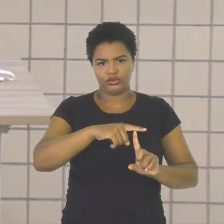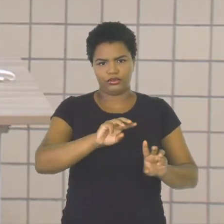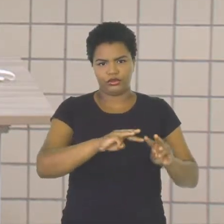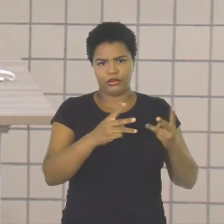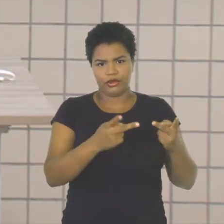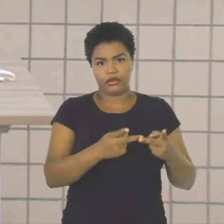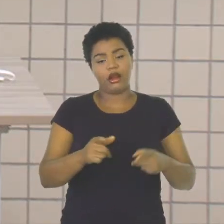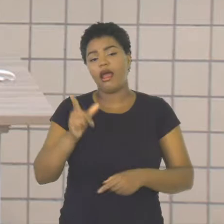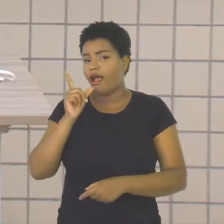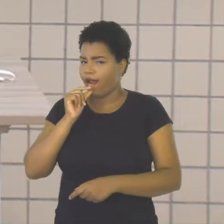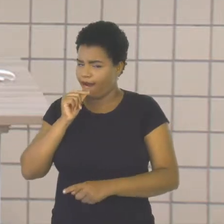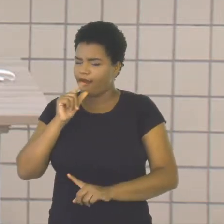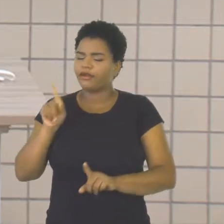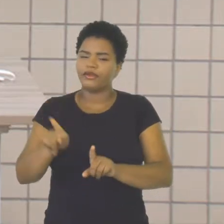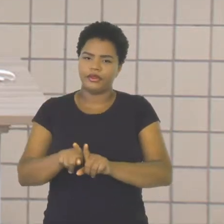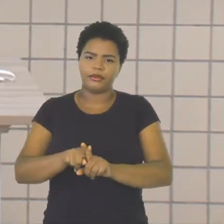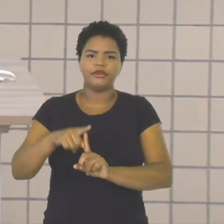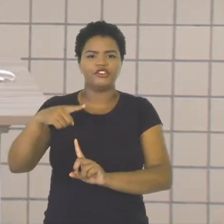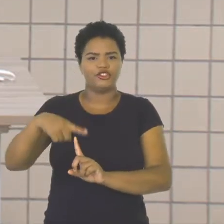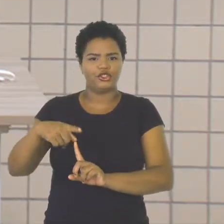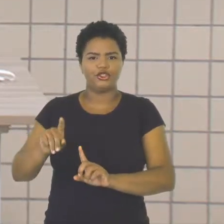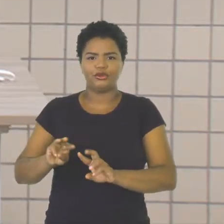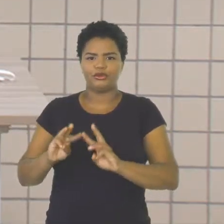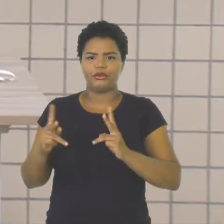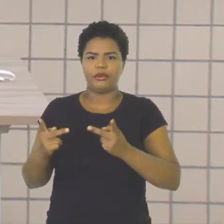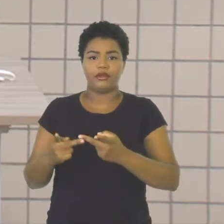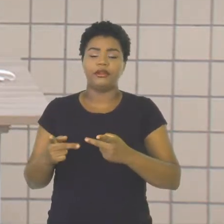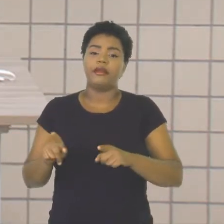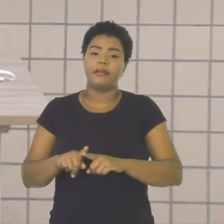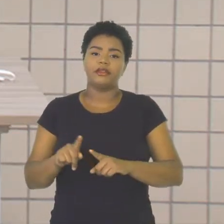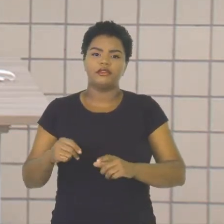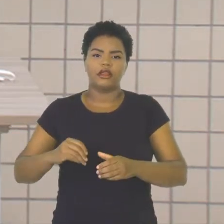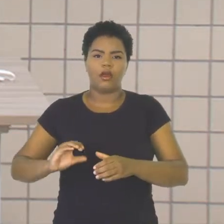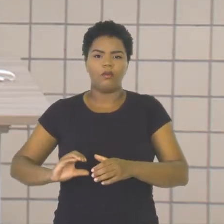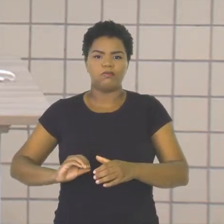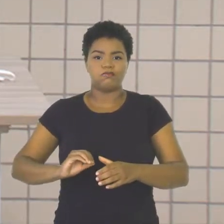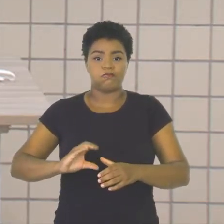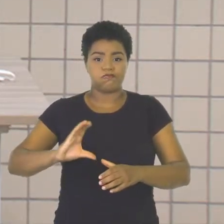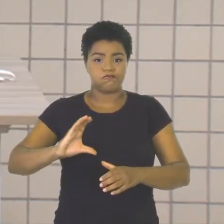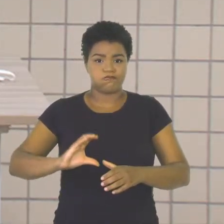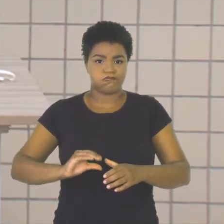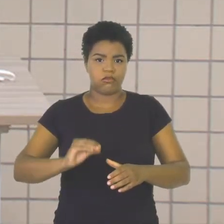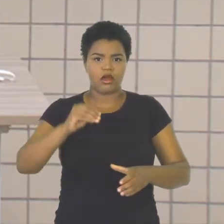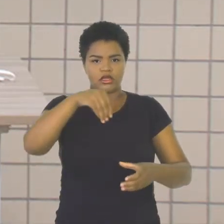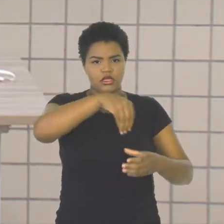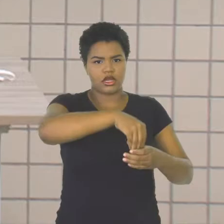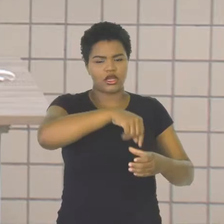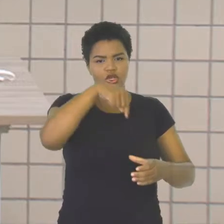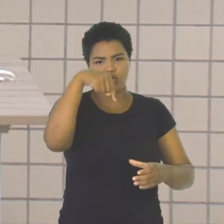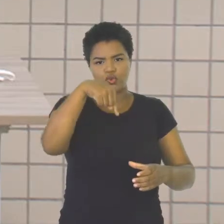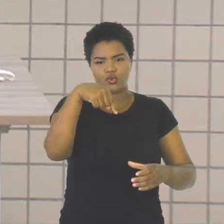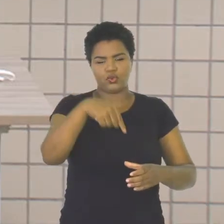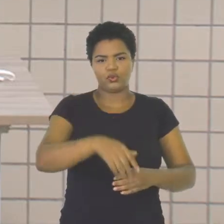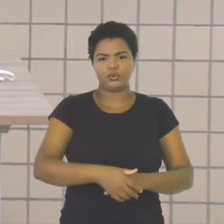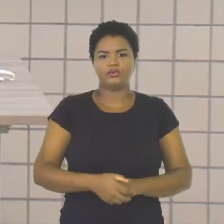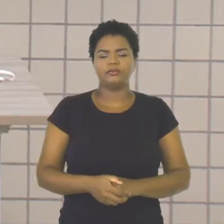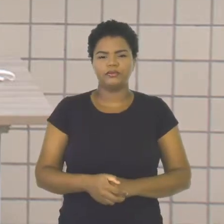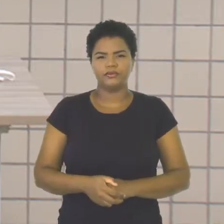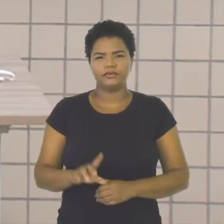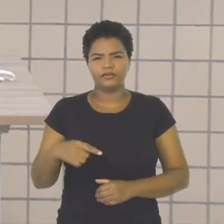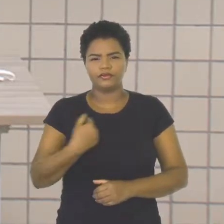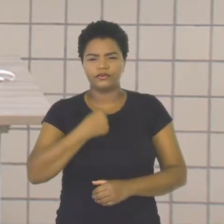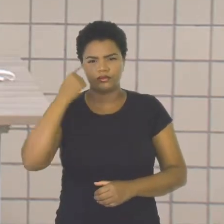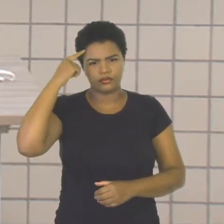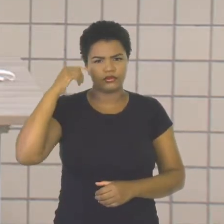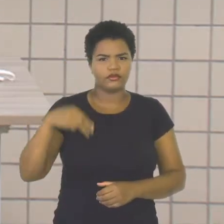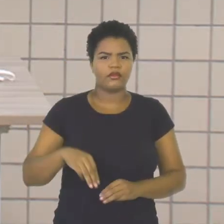também é um tipo de matéria e ela tem um volume específico que está dentro deste recipiente. Então, quando a gente pensa em